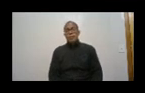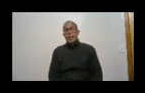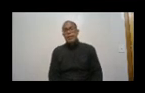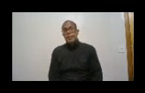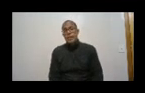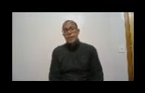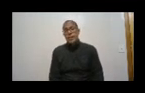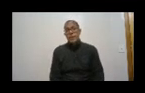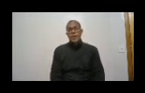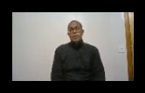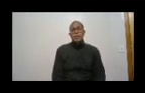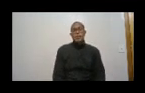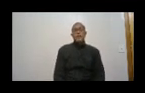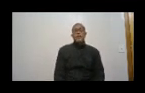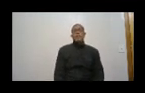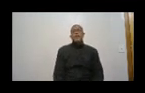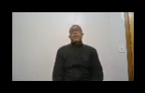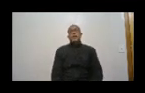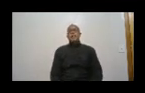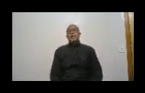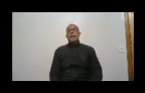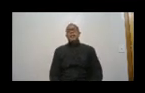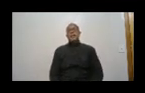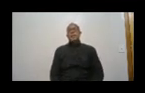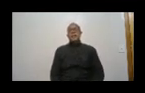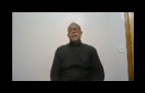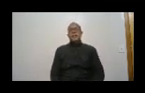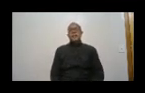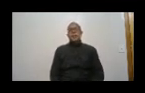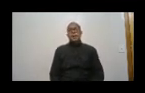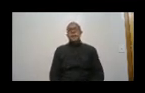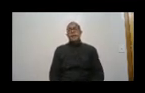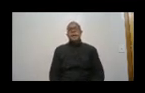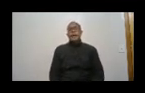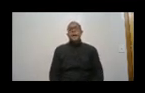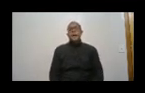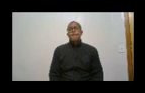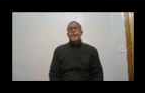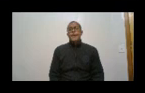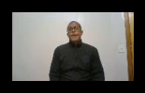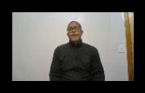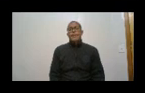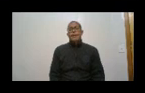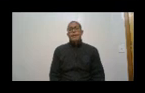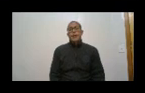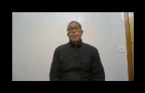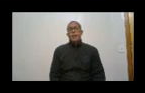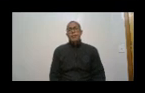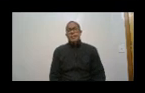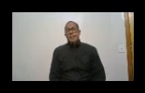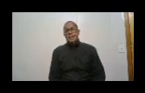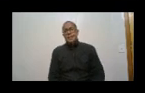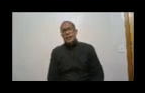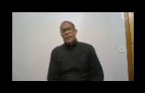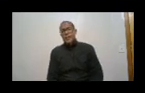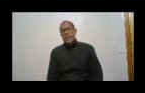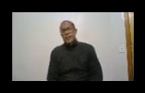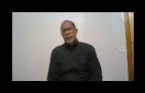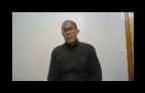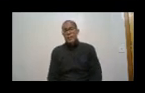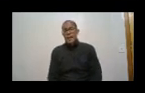setinhas em azul. Lá do lado direito, os senhores estão vendo já uma imagem de uma droga já com essas